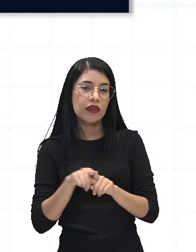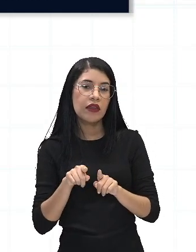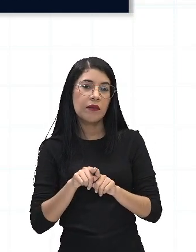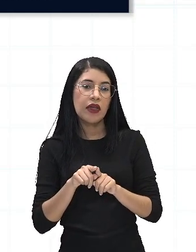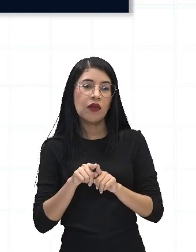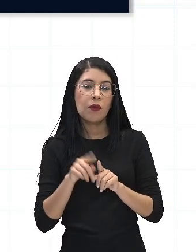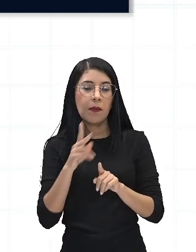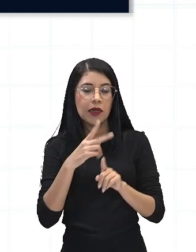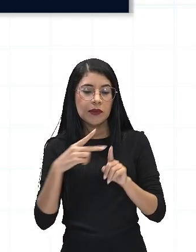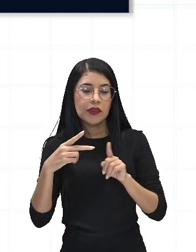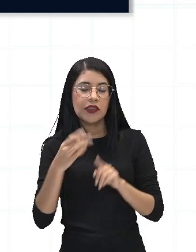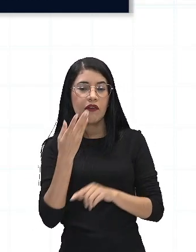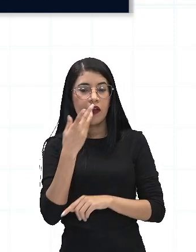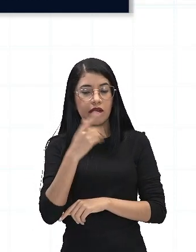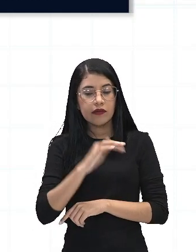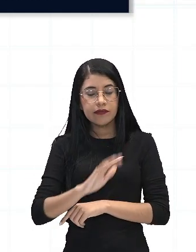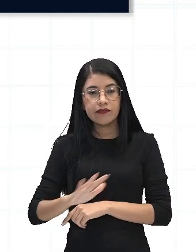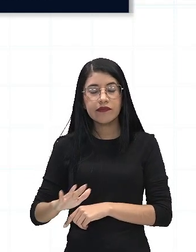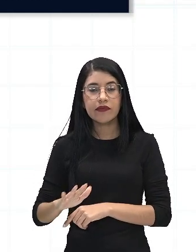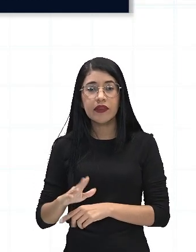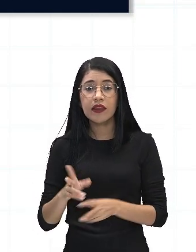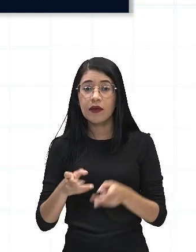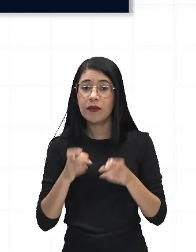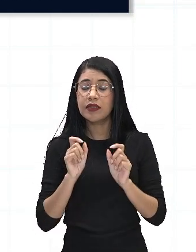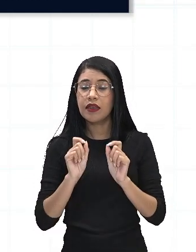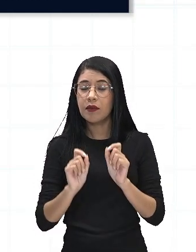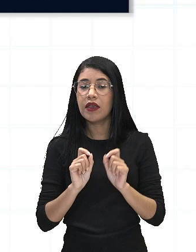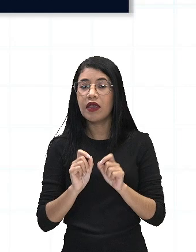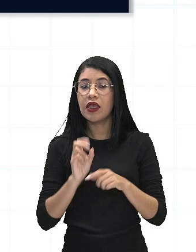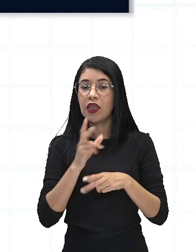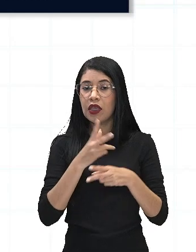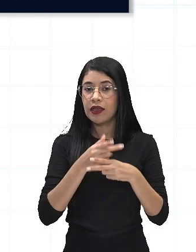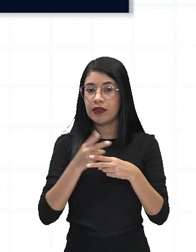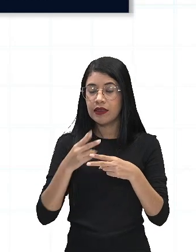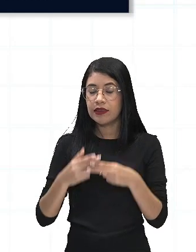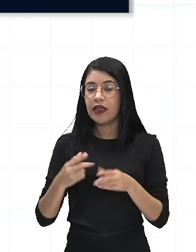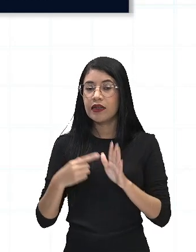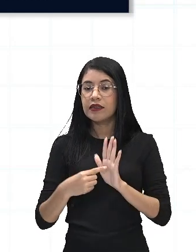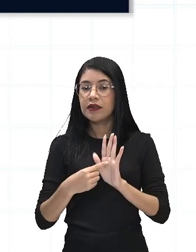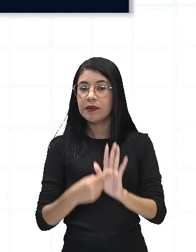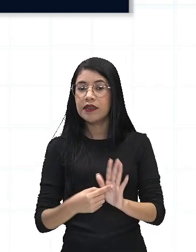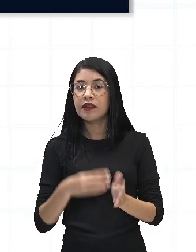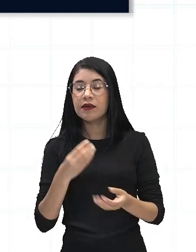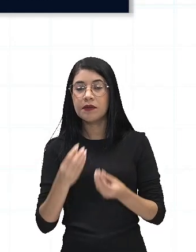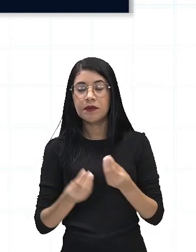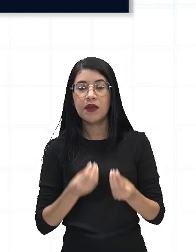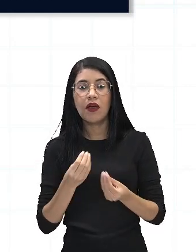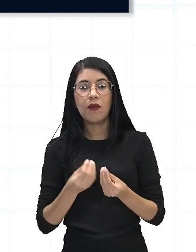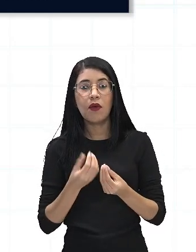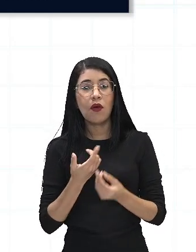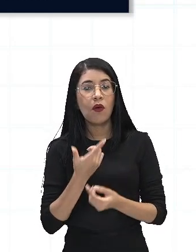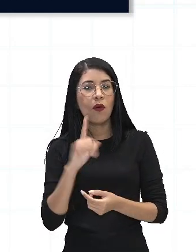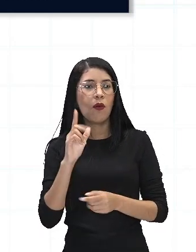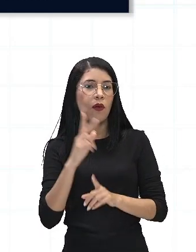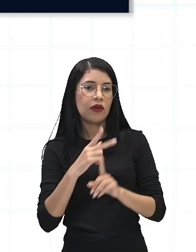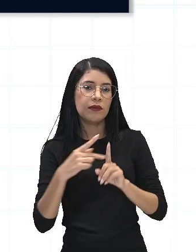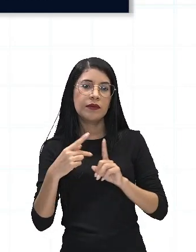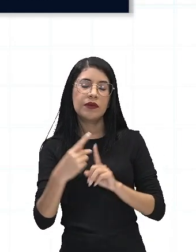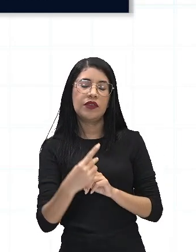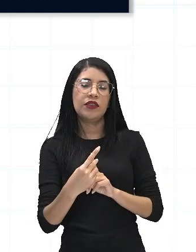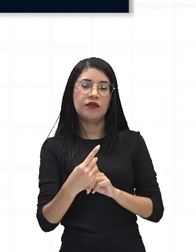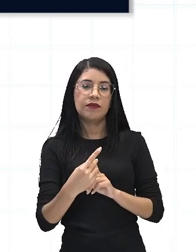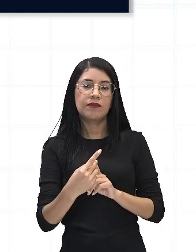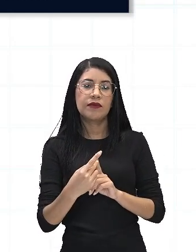mais infantil. E percebam que a série ela se põe, ou seja, ela se apresenta como uma outra visão, que vai